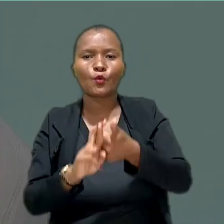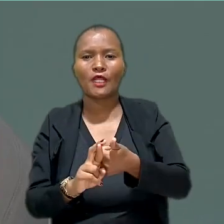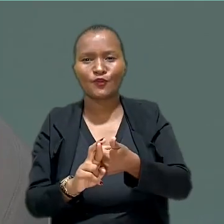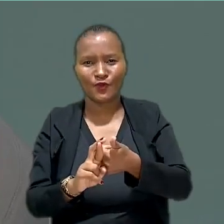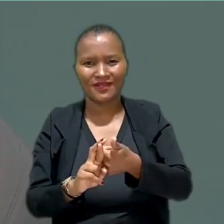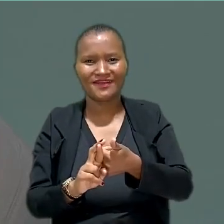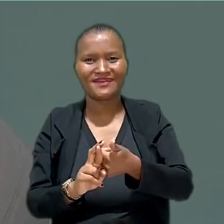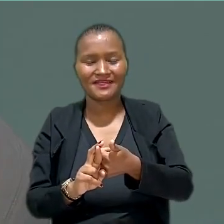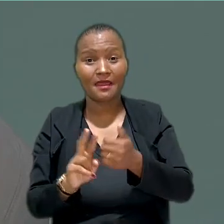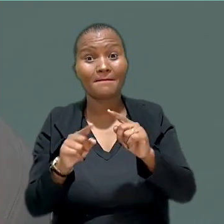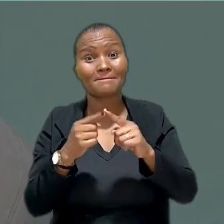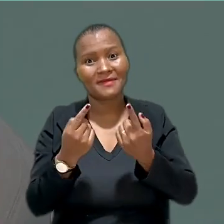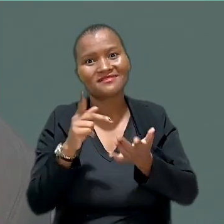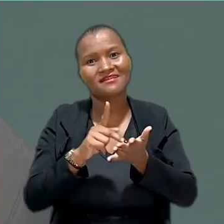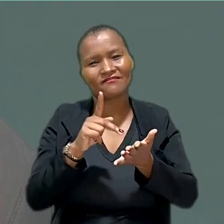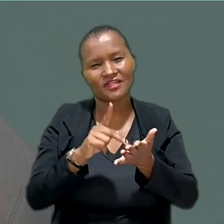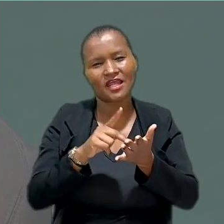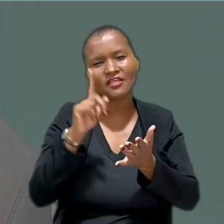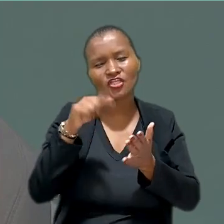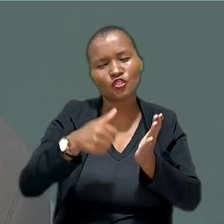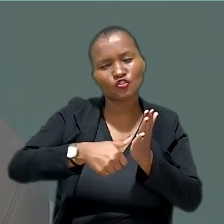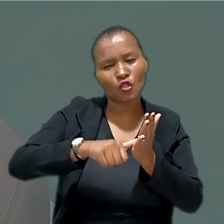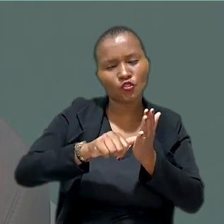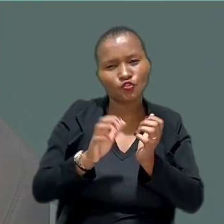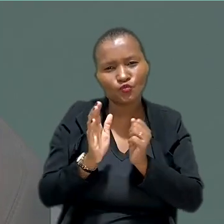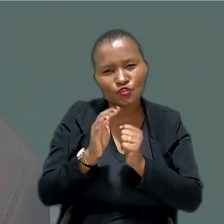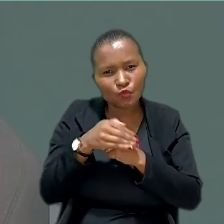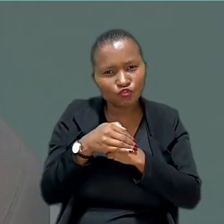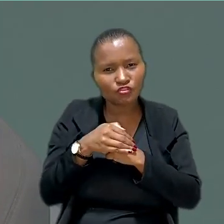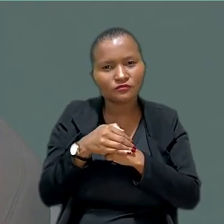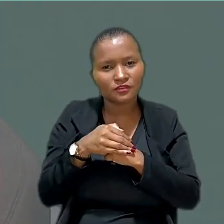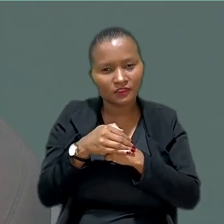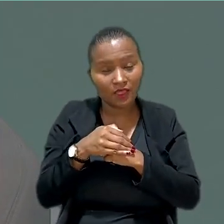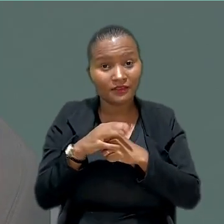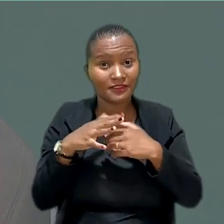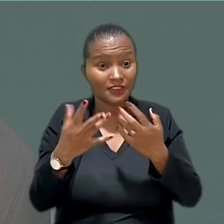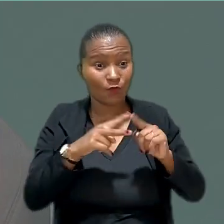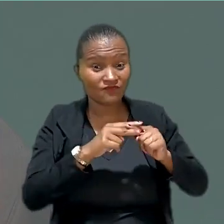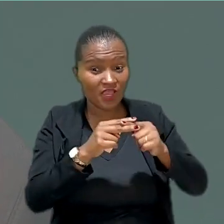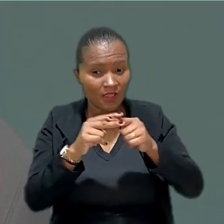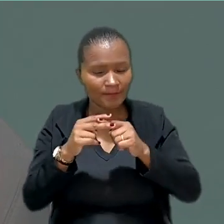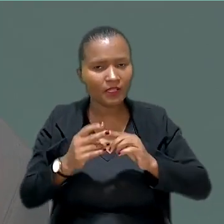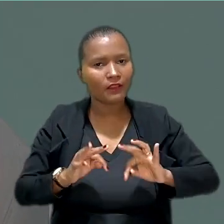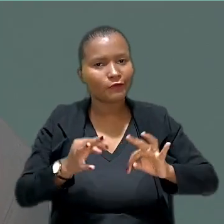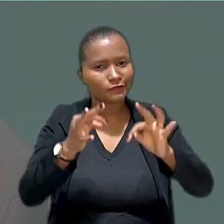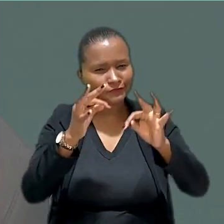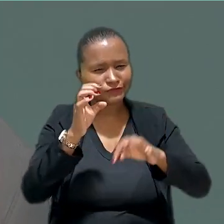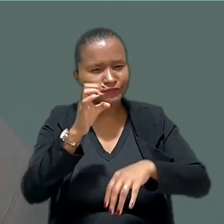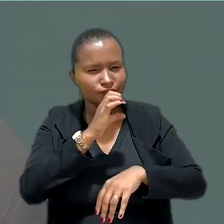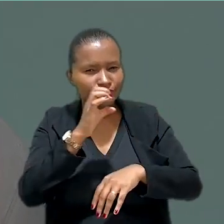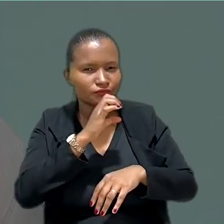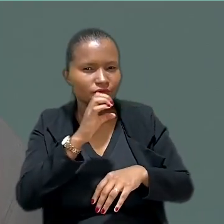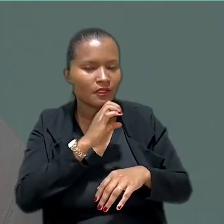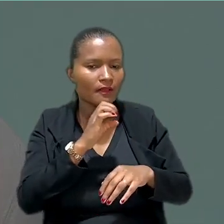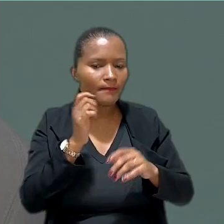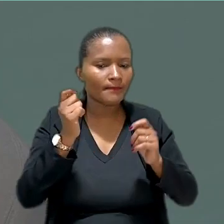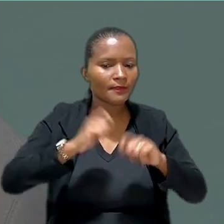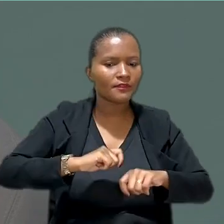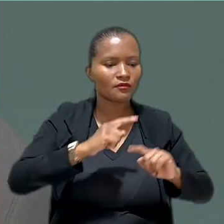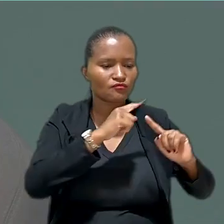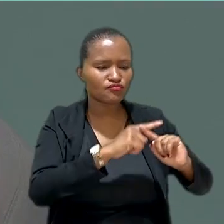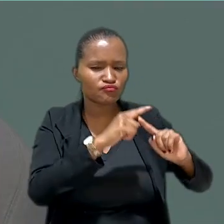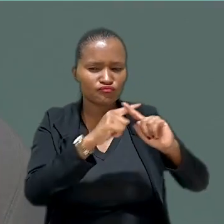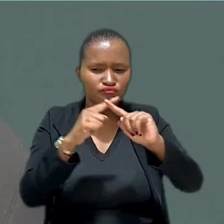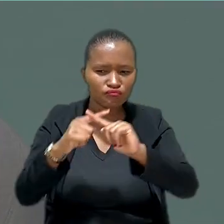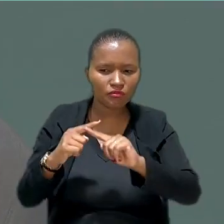sócios são, mas, na verdade, são sócios ocultos. Então, as ferramentas hoje de tecnologia, elas são muito eficientes para permitir que sejam cruzados